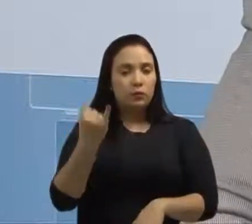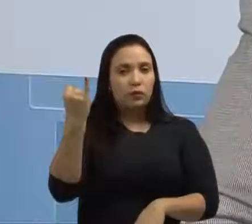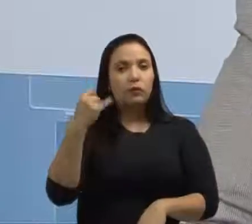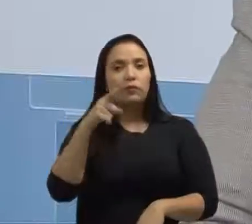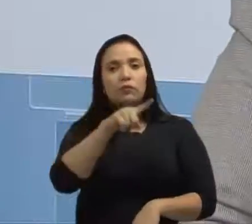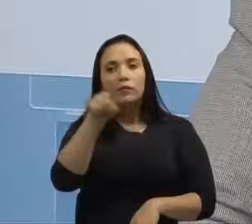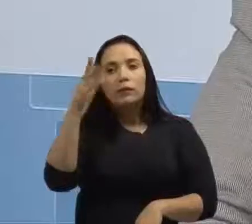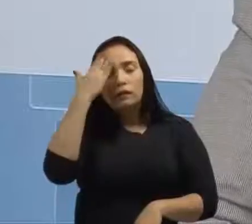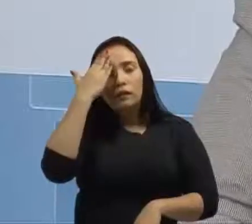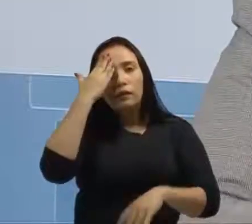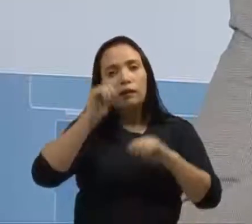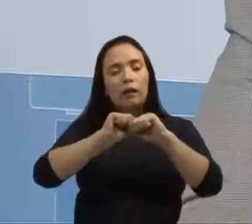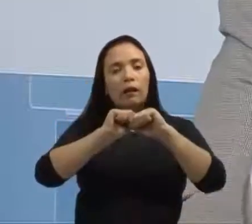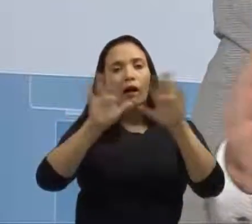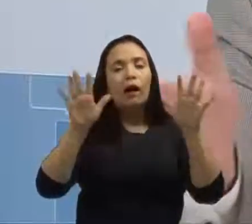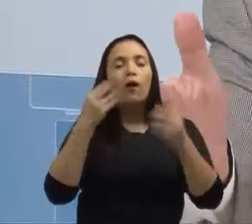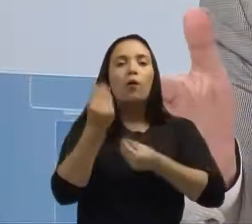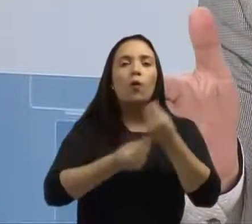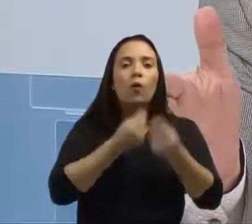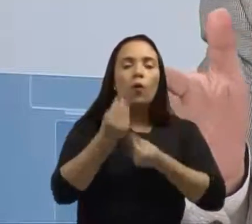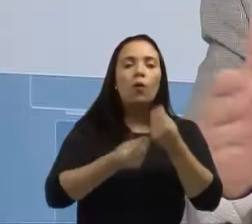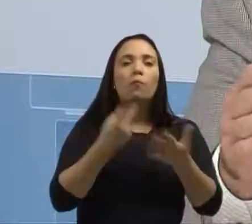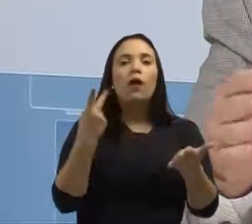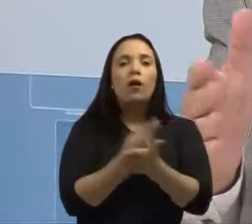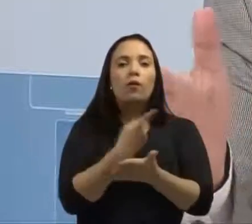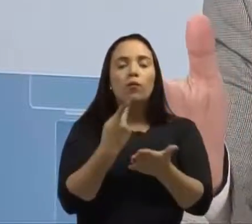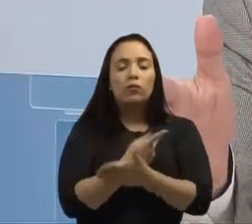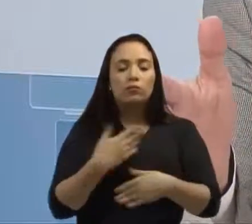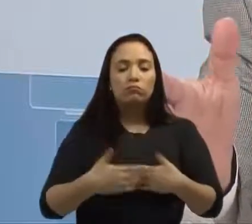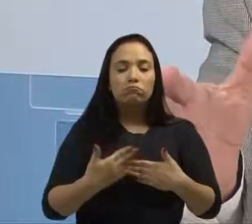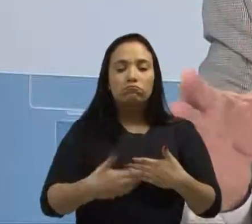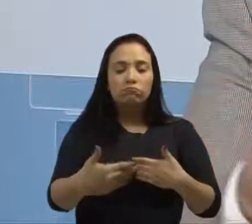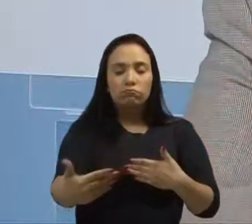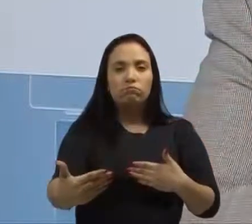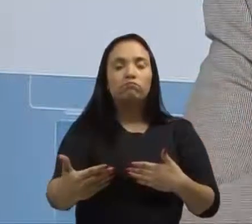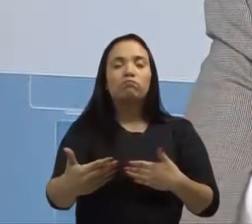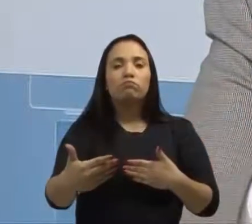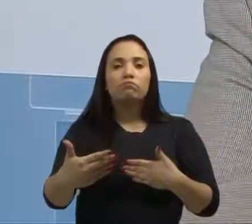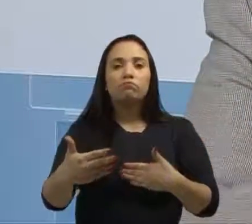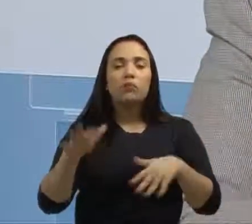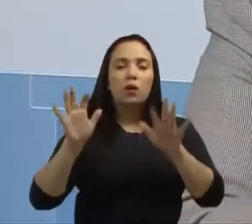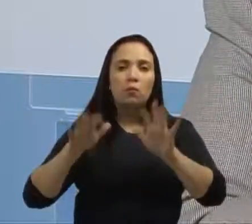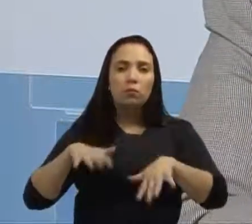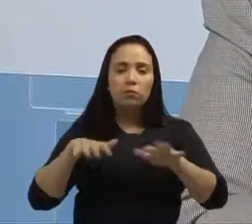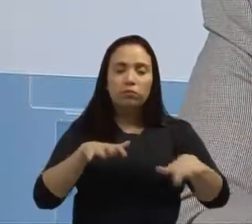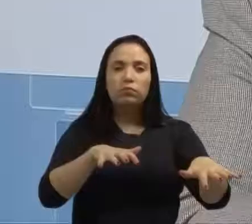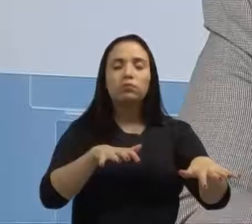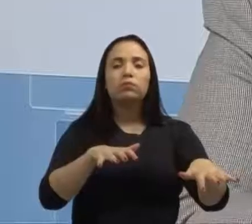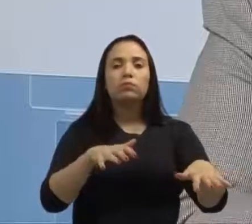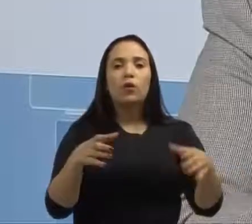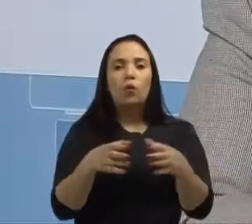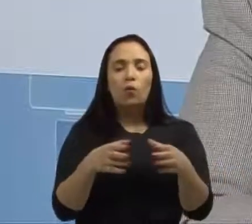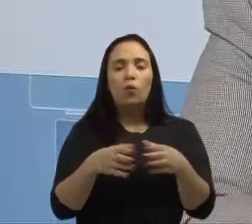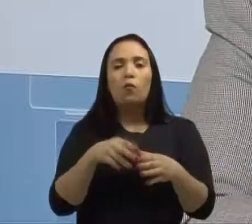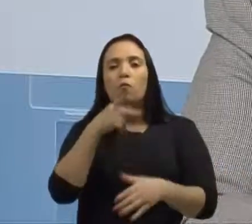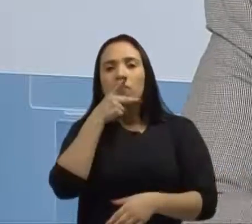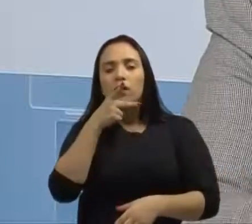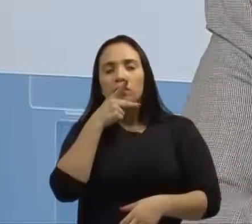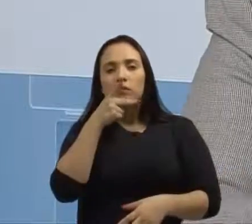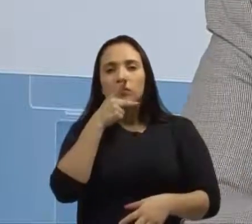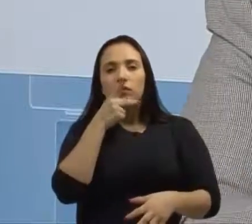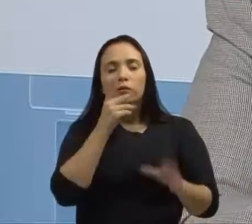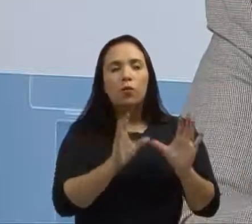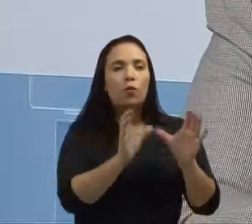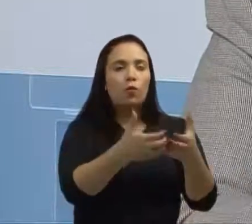para você ir acompanhando para e passo o que vai acontecendo no Brasil com os movimentos e as questões políticas que